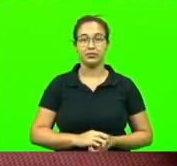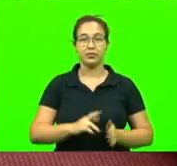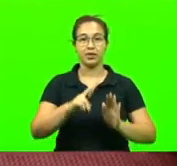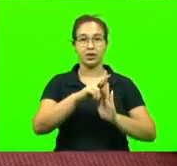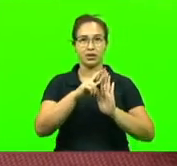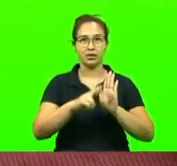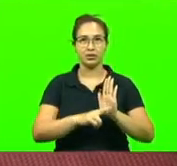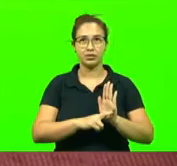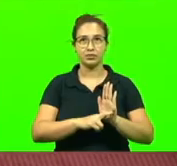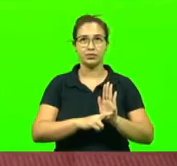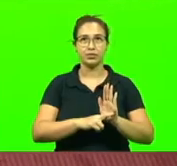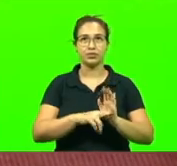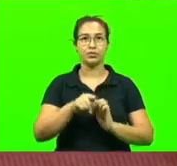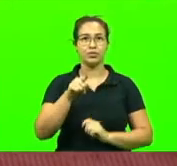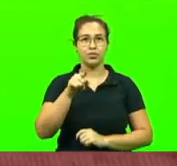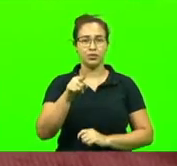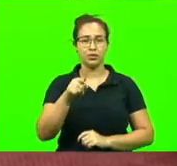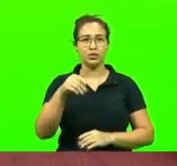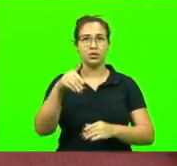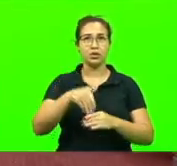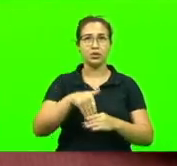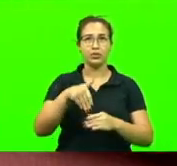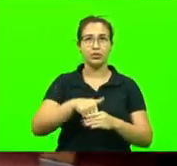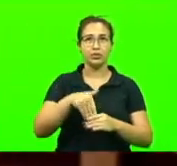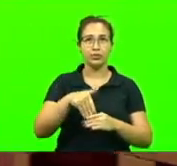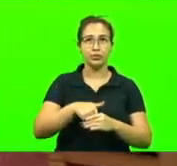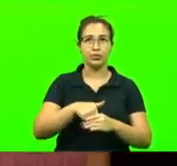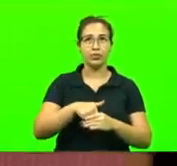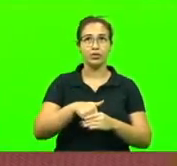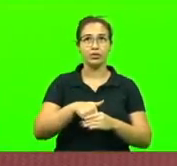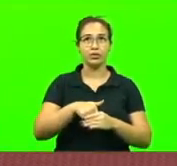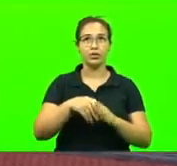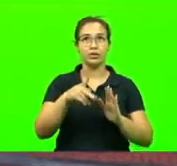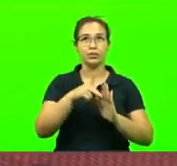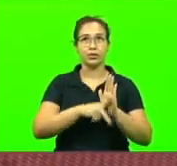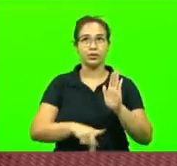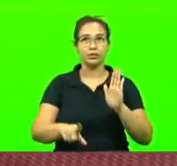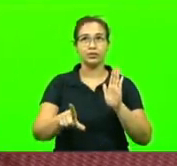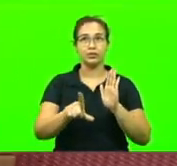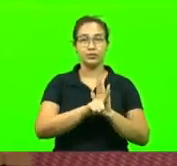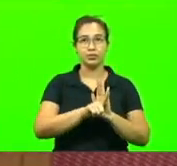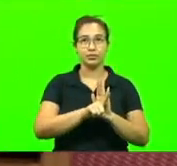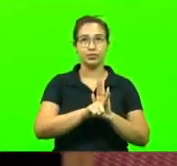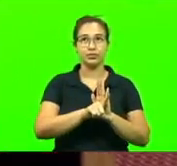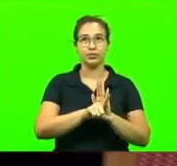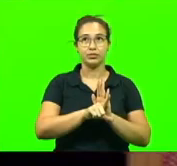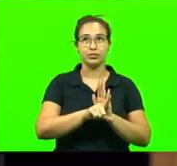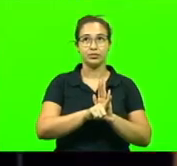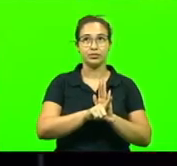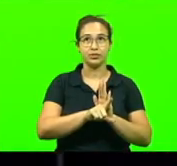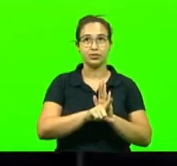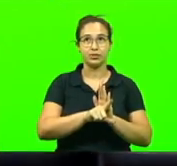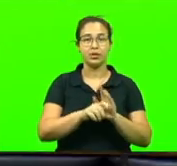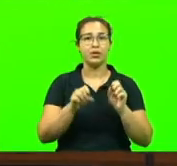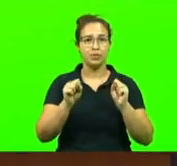regimentalmente, a Vossa Excelência só vota quando for projeto de lei... Hã? Pode votar?